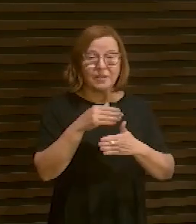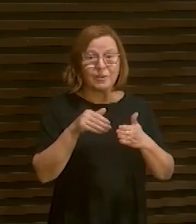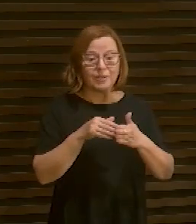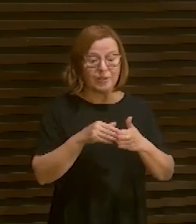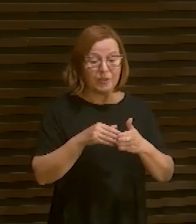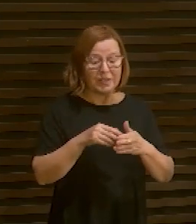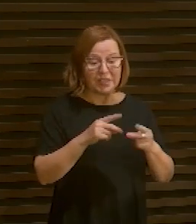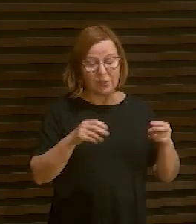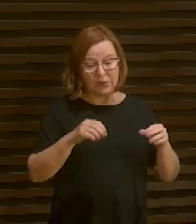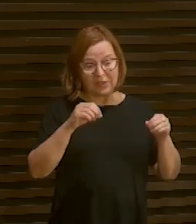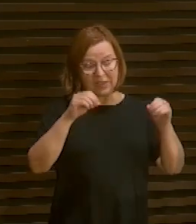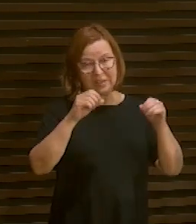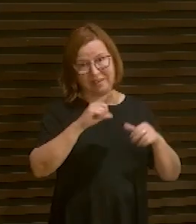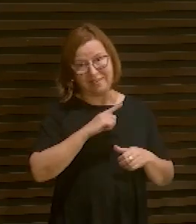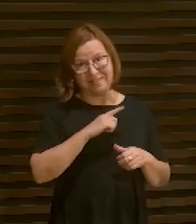muitos filhos à glória,